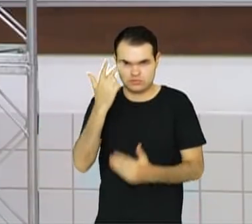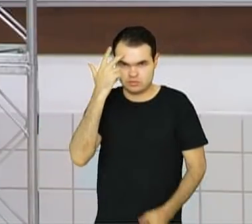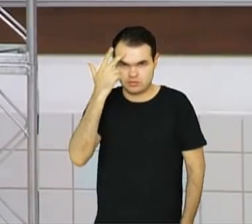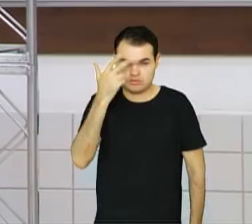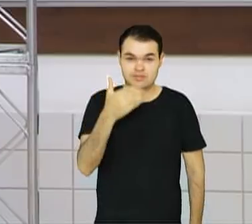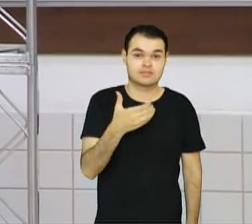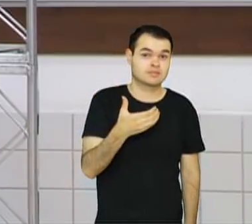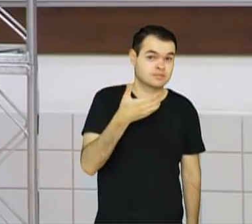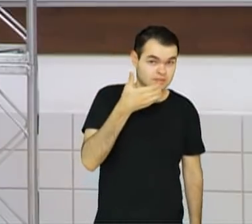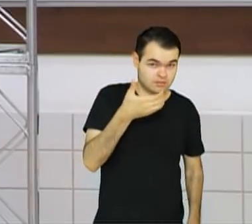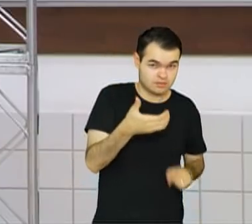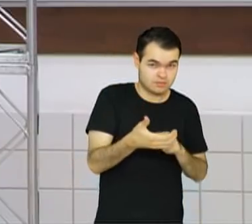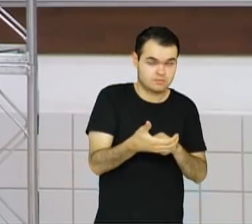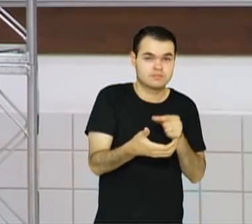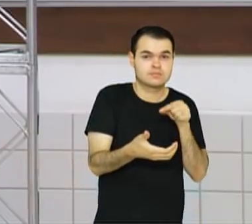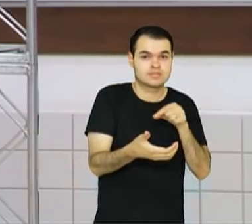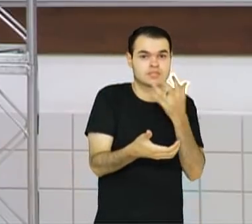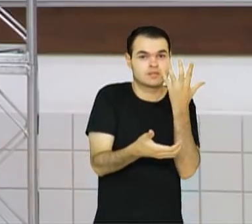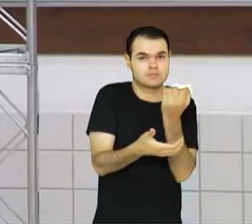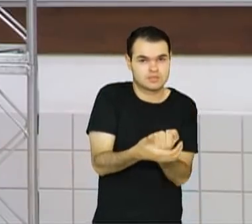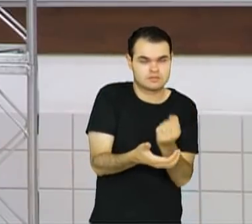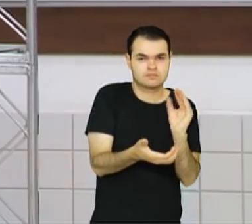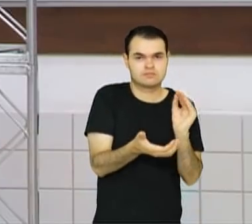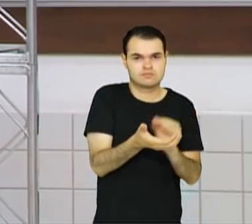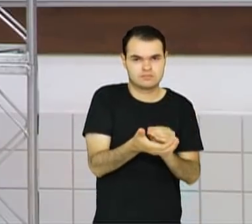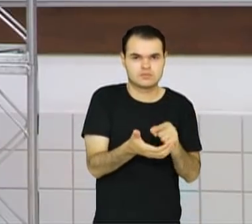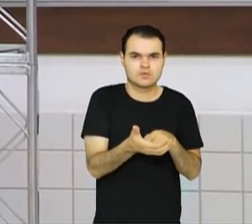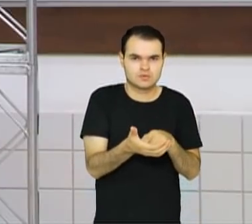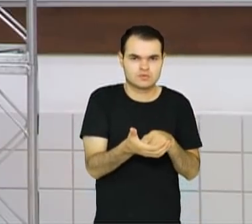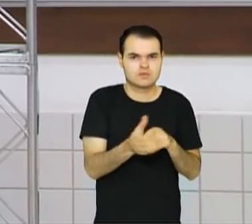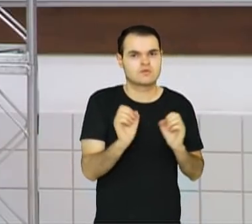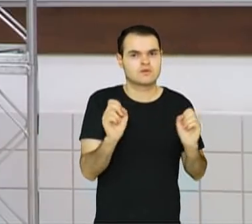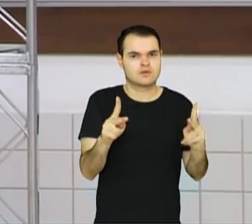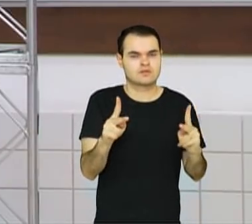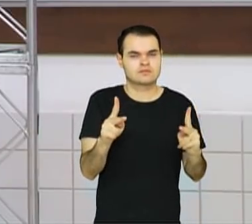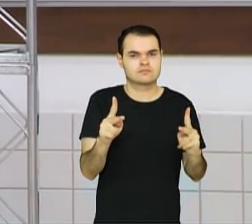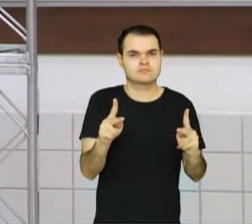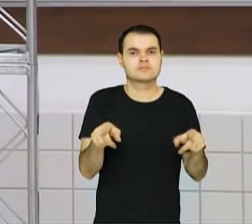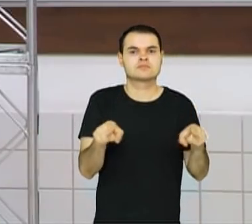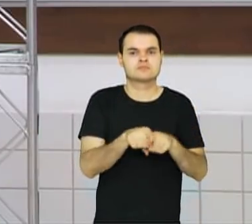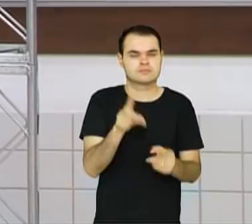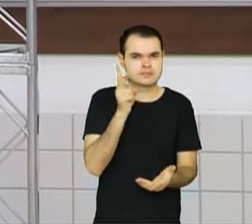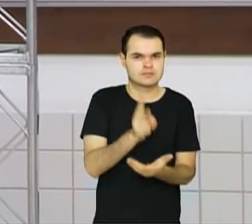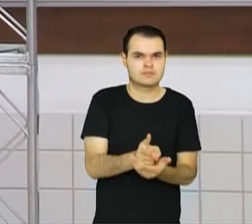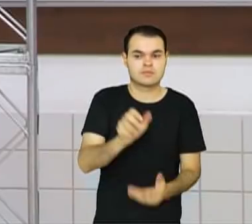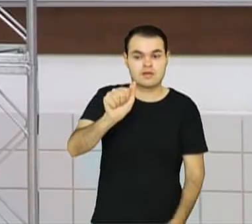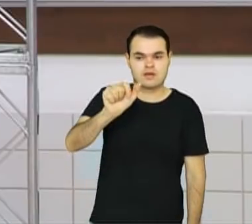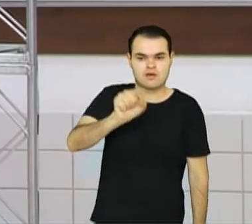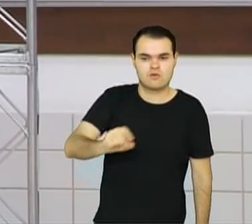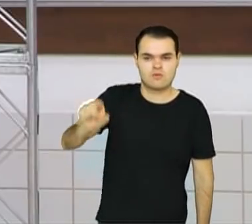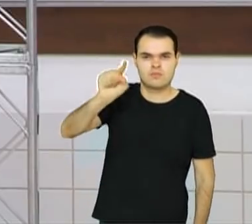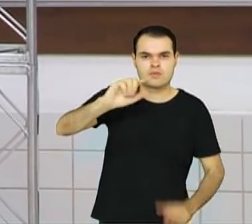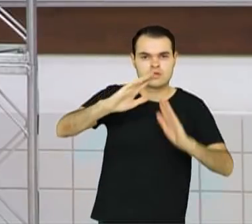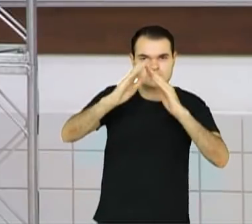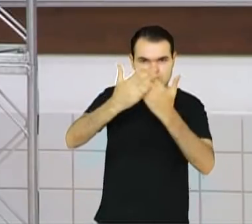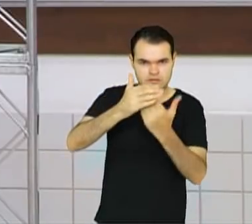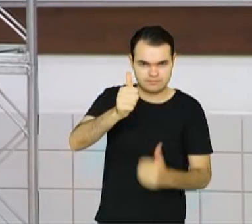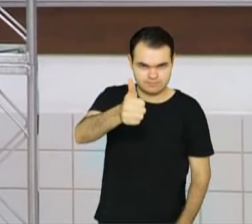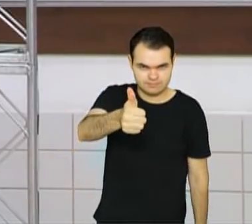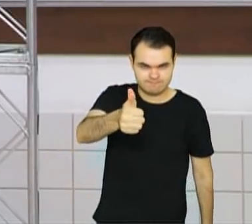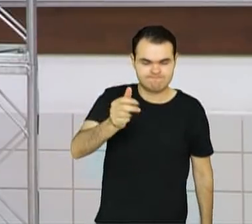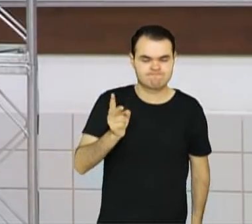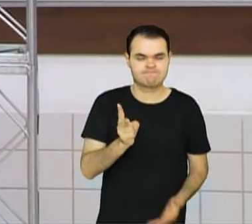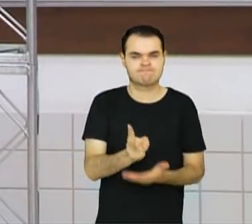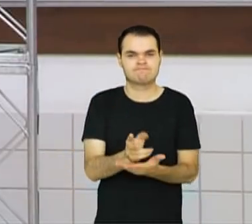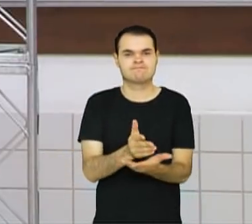você precisa ter o aplicativo baixado aí no seu celular, tá bom? E acessar sempre com o @escola, beleza? Então vamos